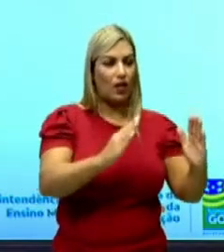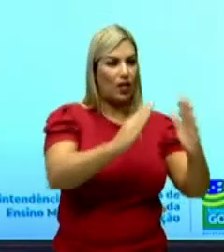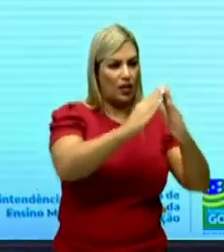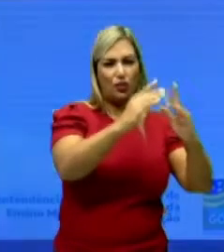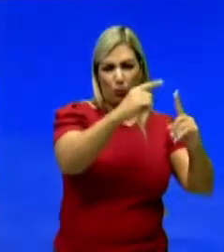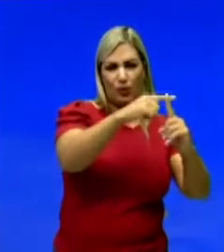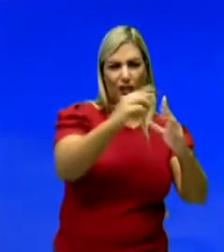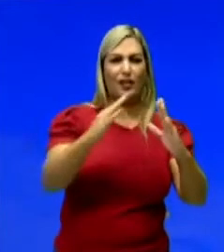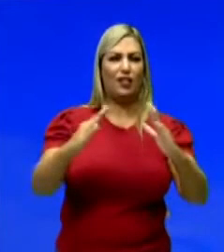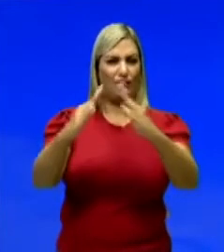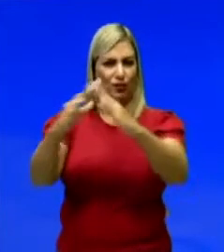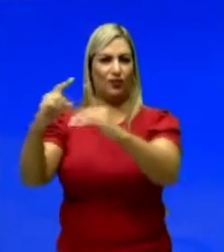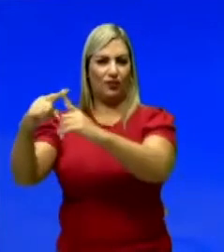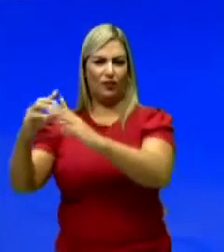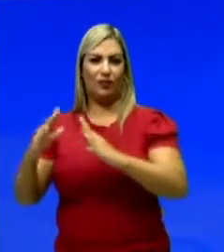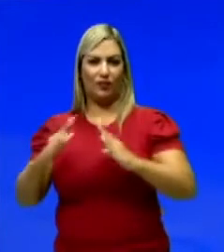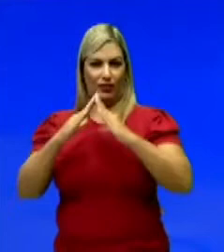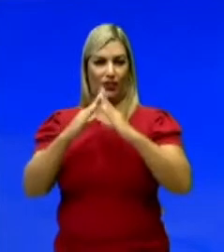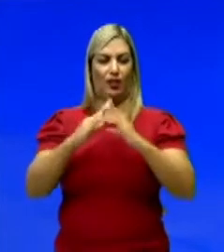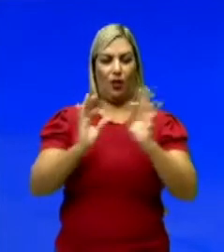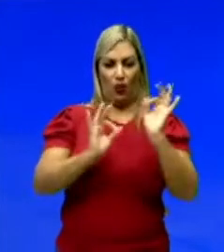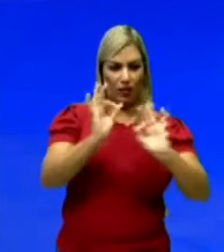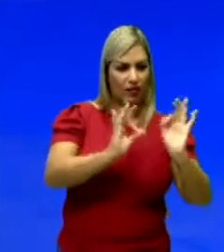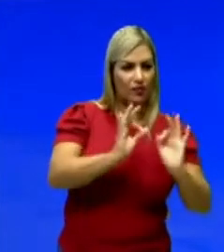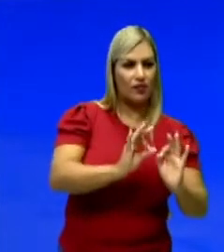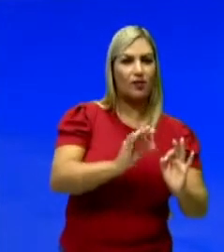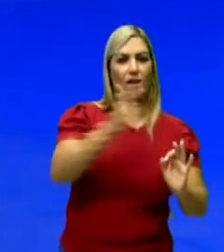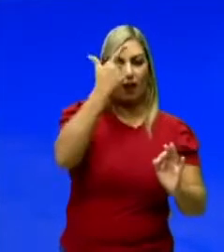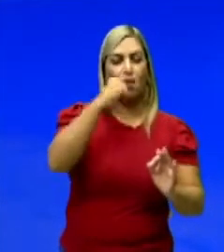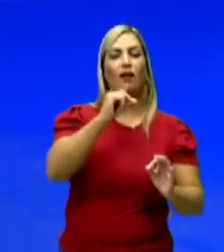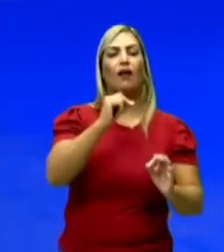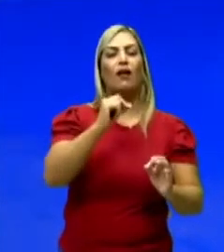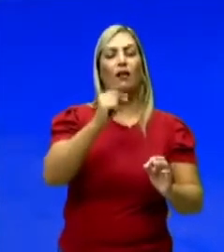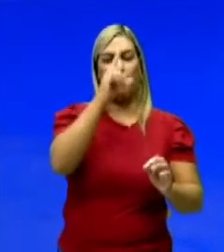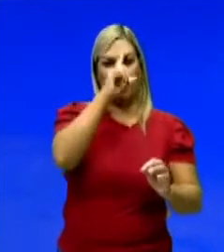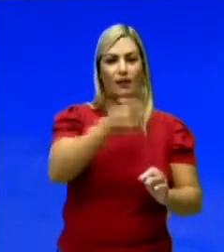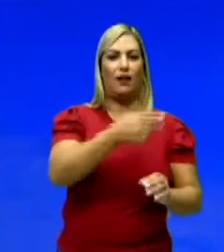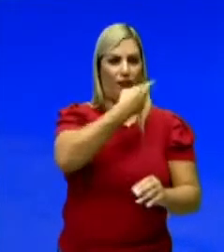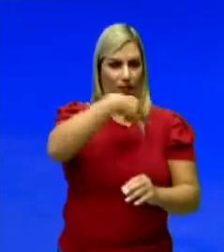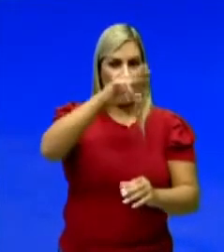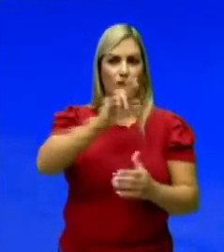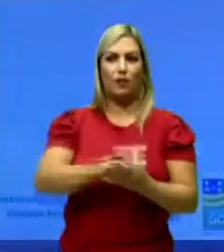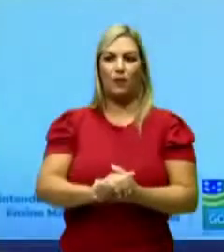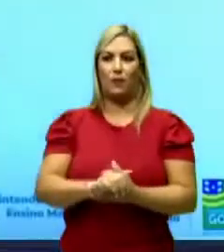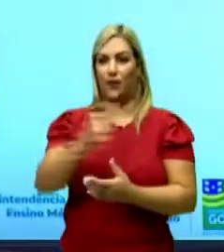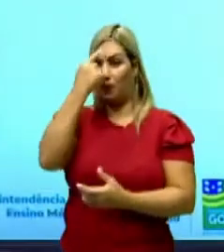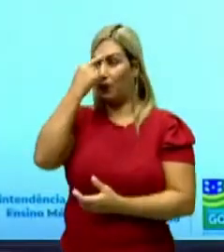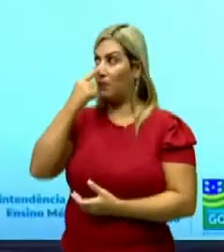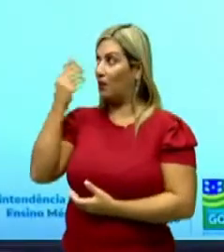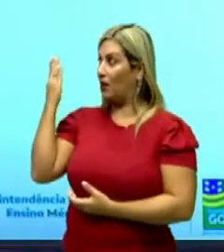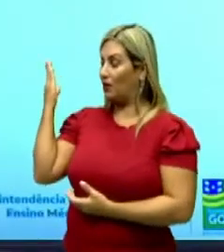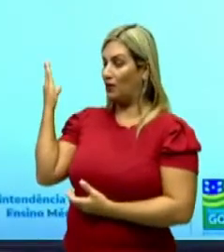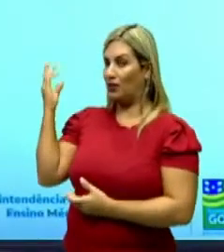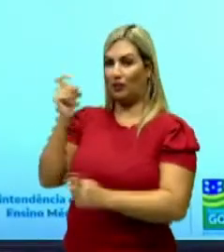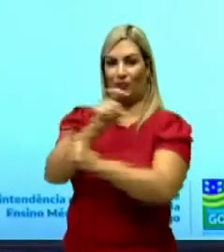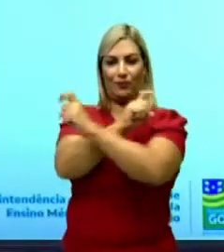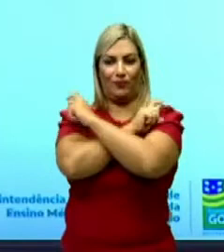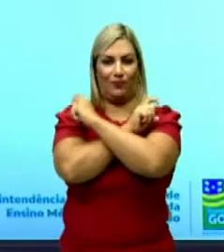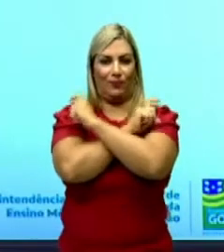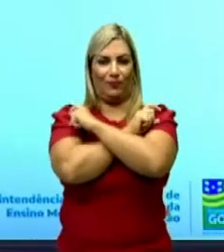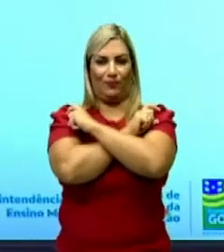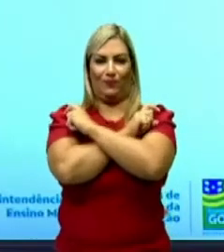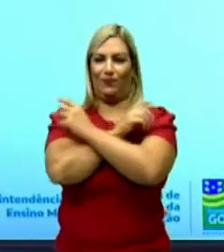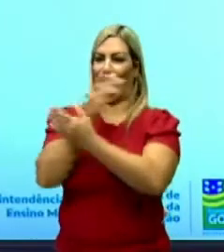responsável nomear informar os sacerdotes tá certo então separei uma imagem só para gente finalizar a